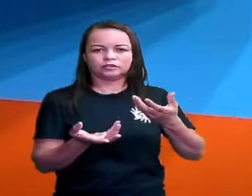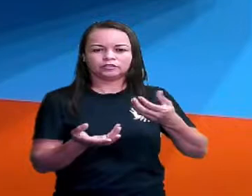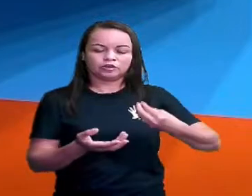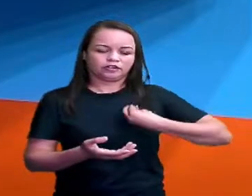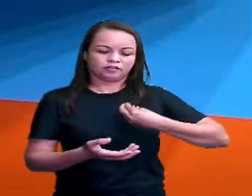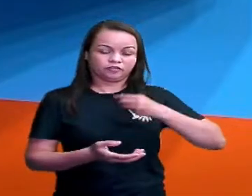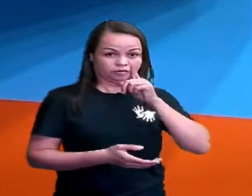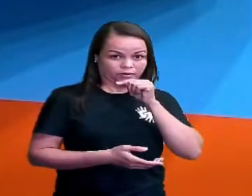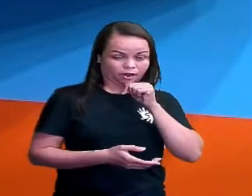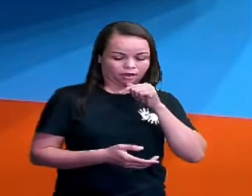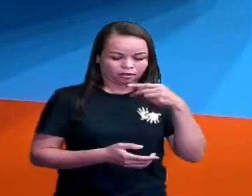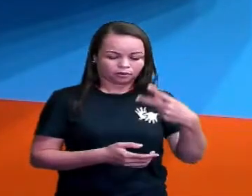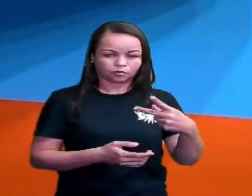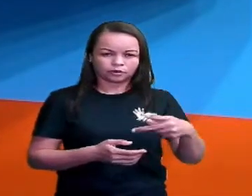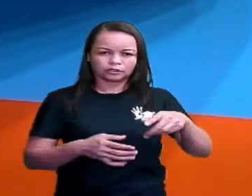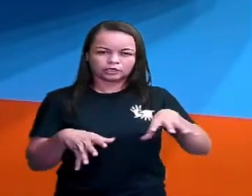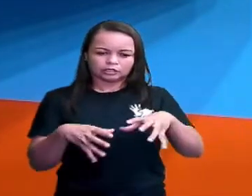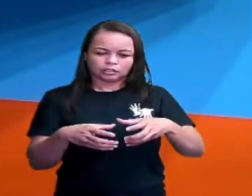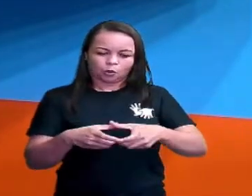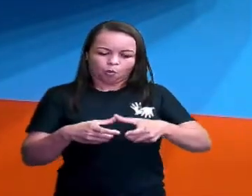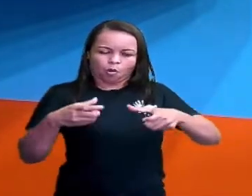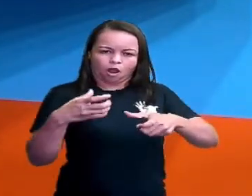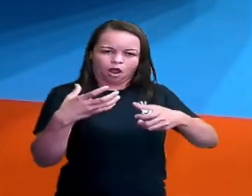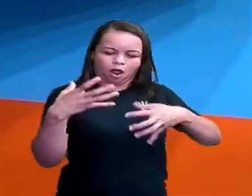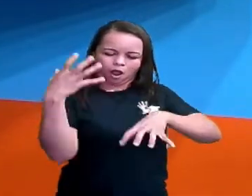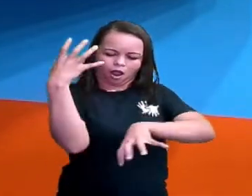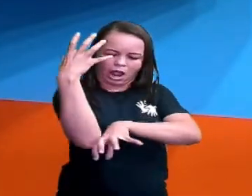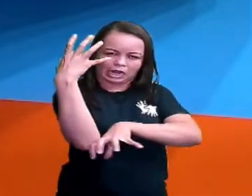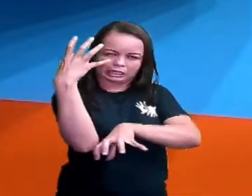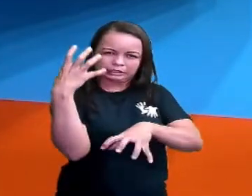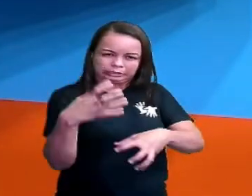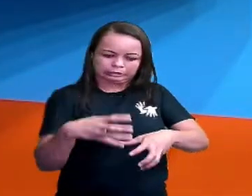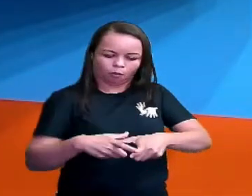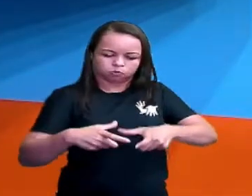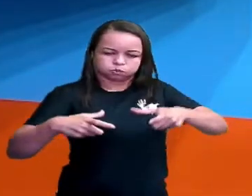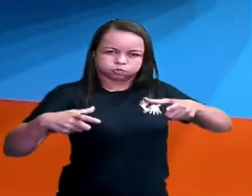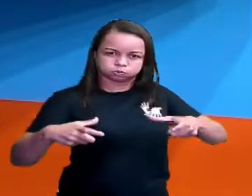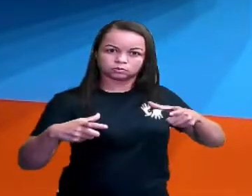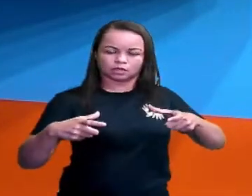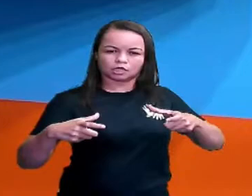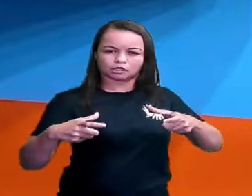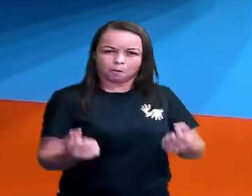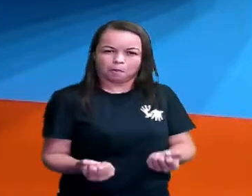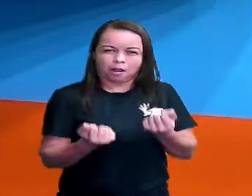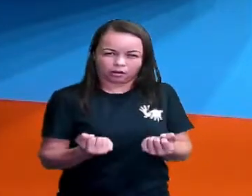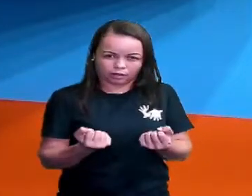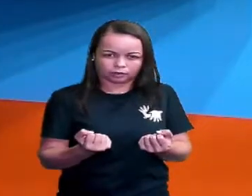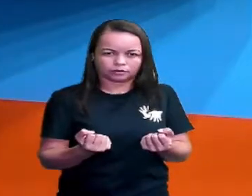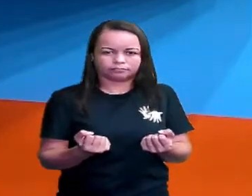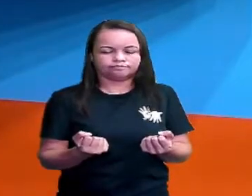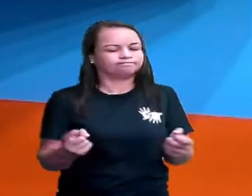uma raiz bem robusta, grossa, pesada. Não é verdade? Ela